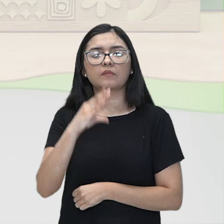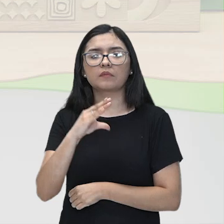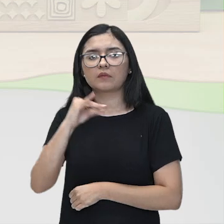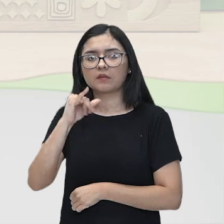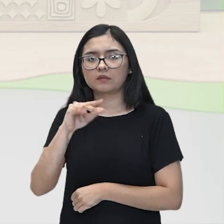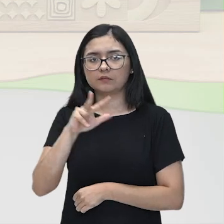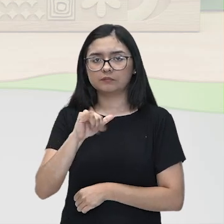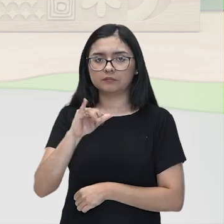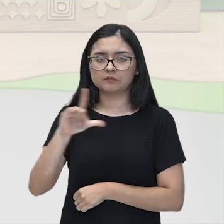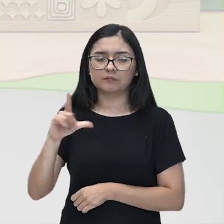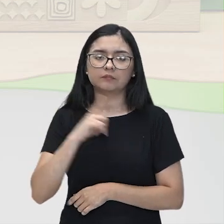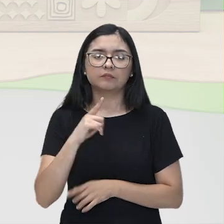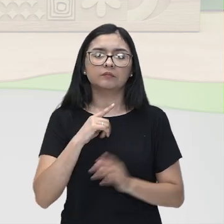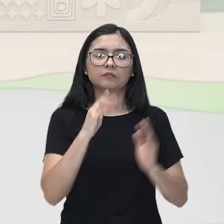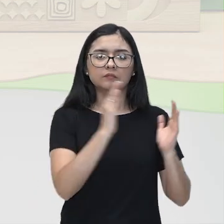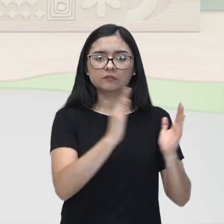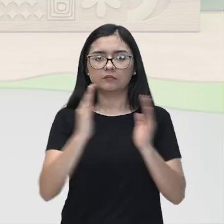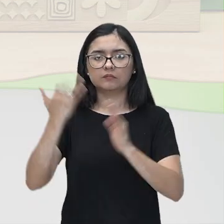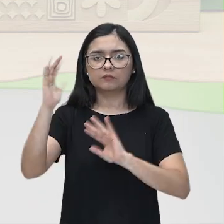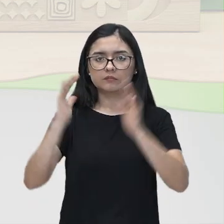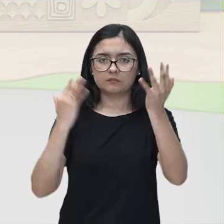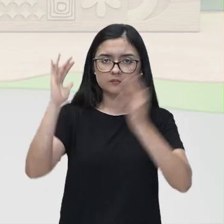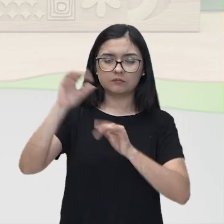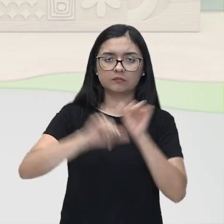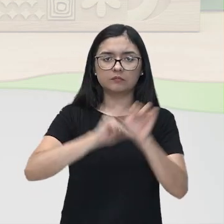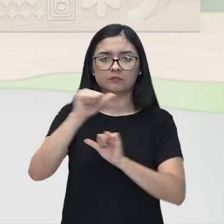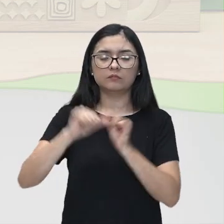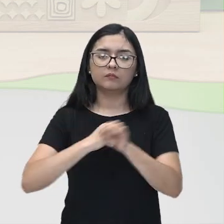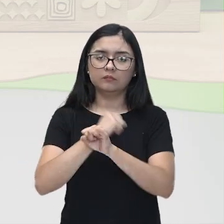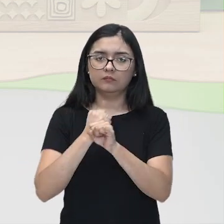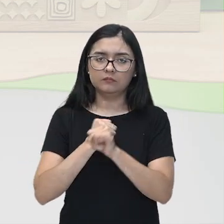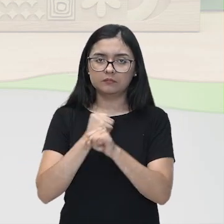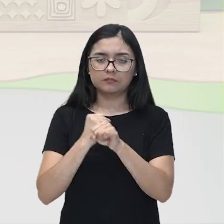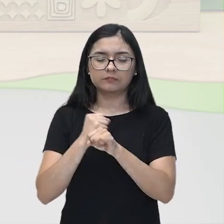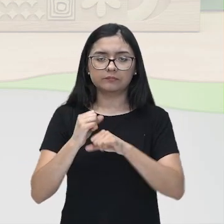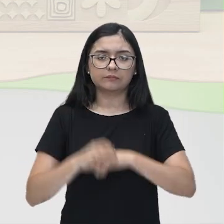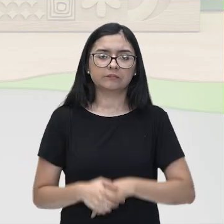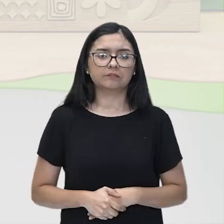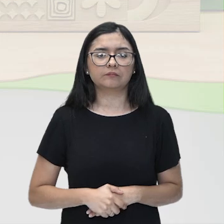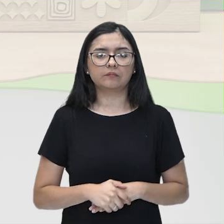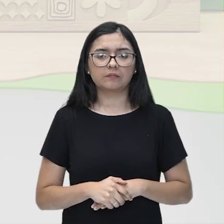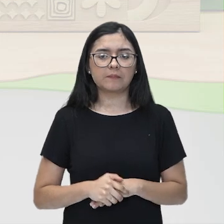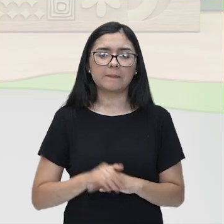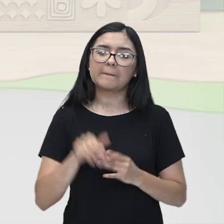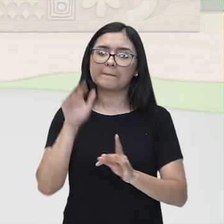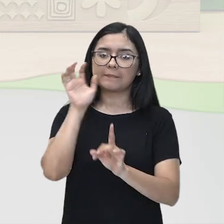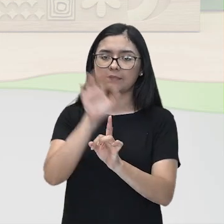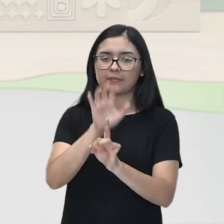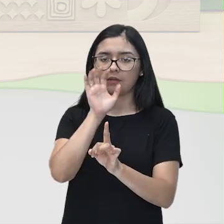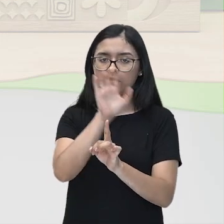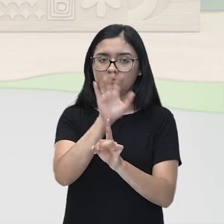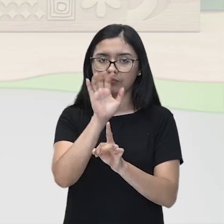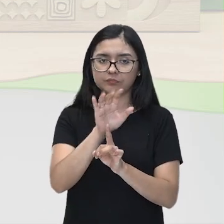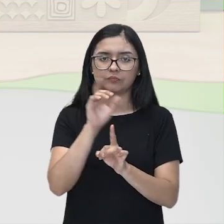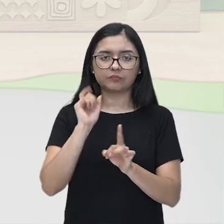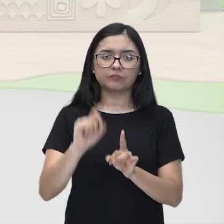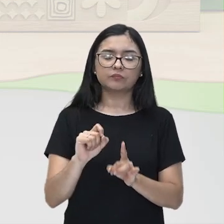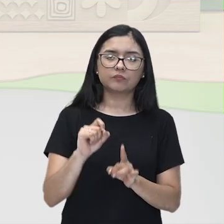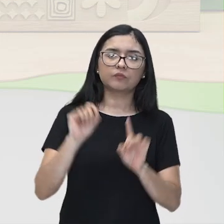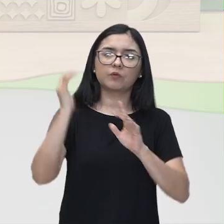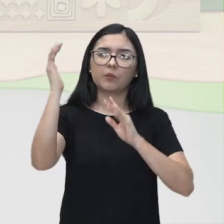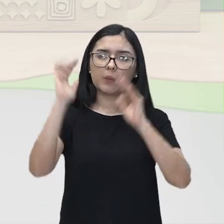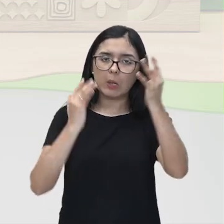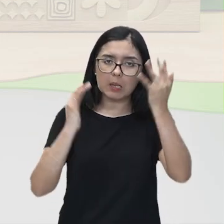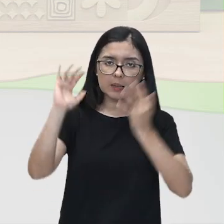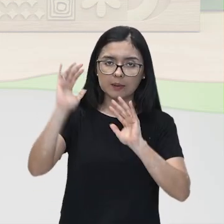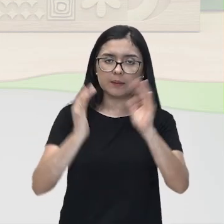as estações do ano. Essas estações do ano vão influenciar o nosso